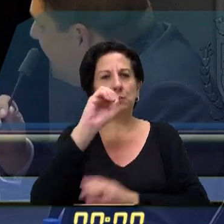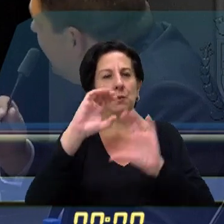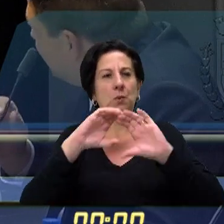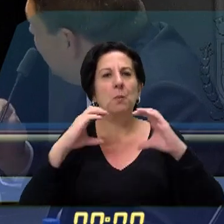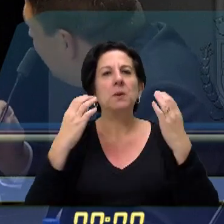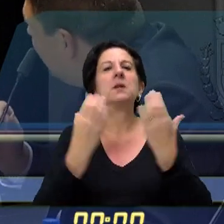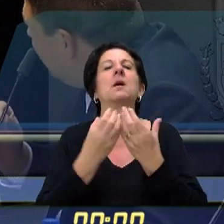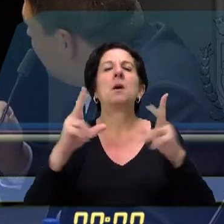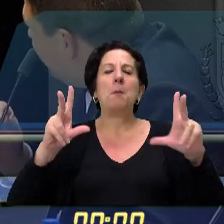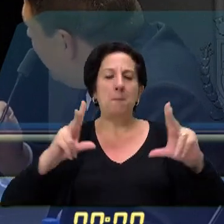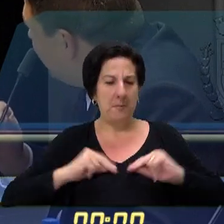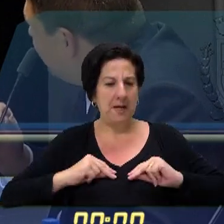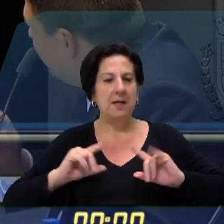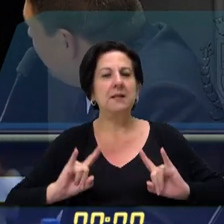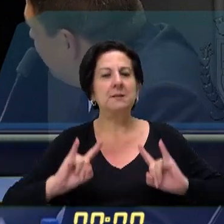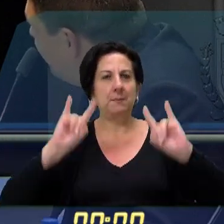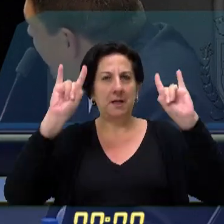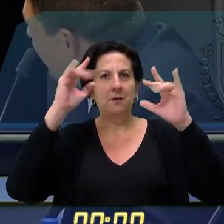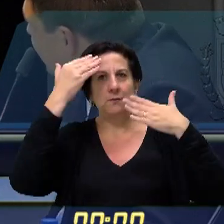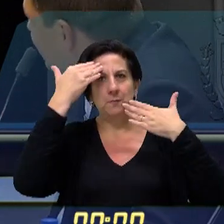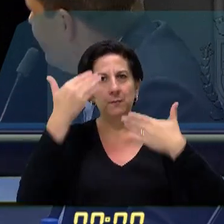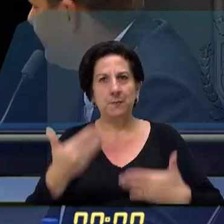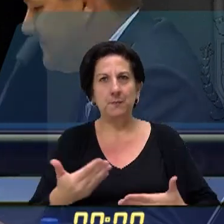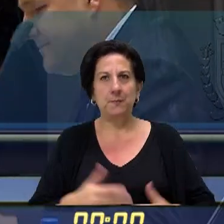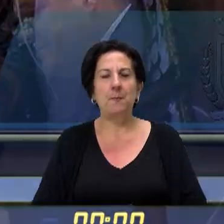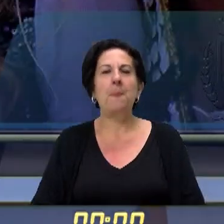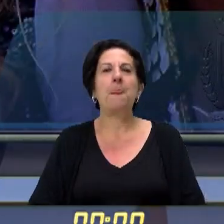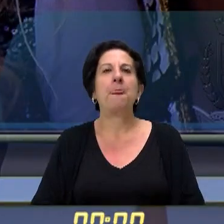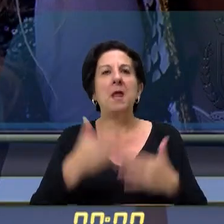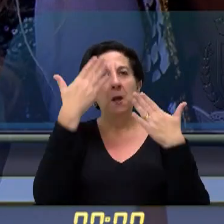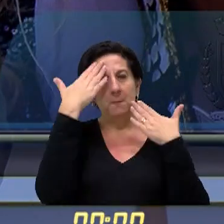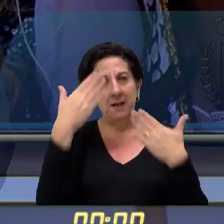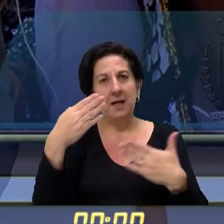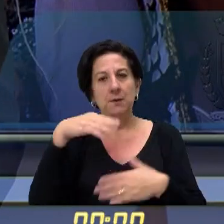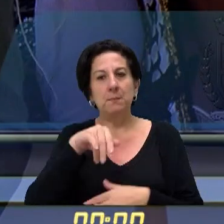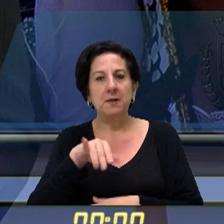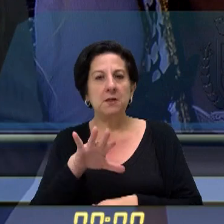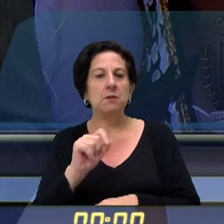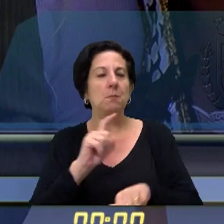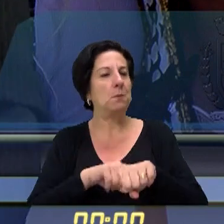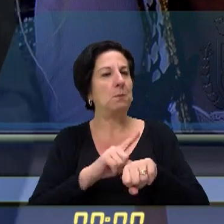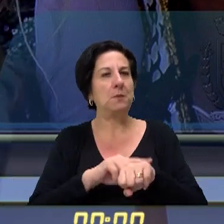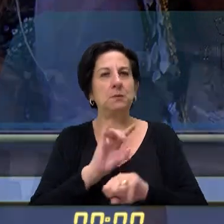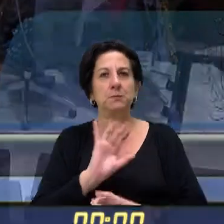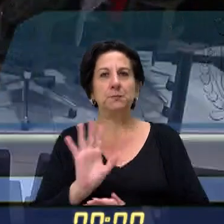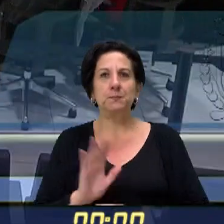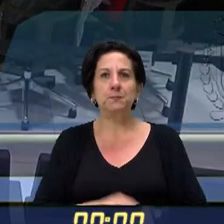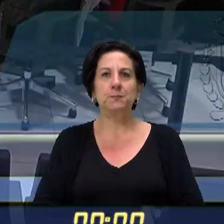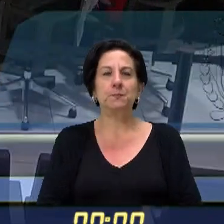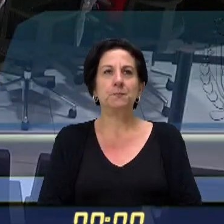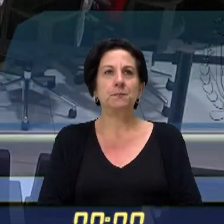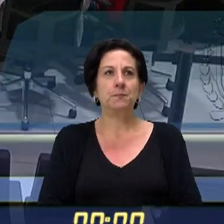comunidade é merecedora desse prédio. Muito obrigado. Obrigado, vereador Matias, por um momento seria isso.